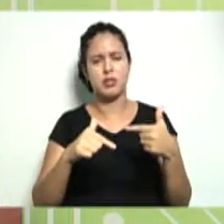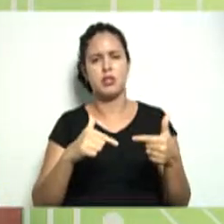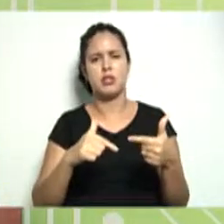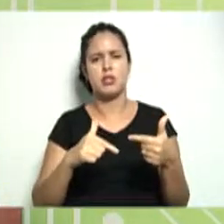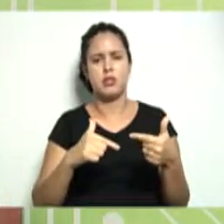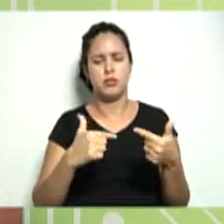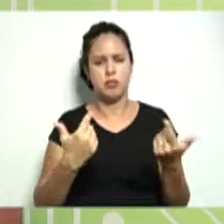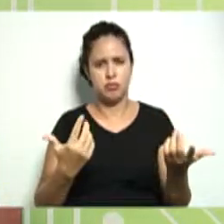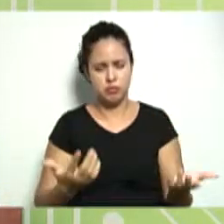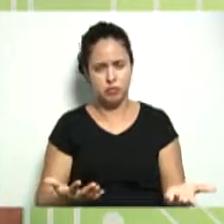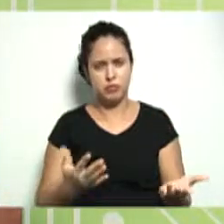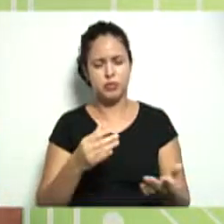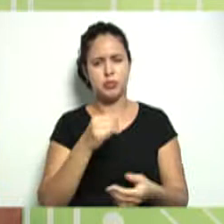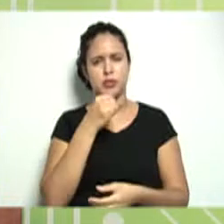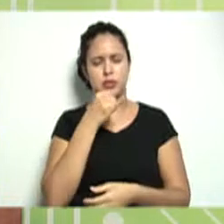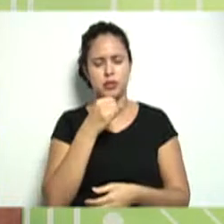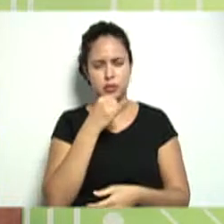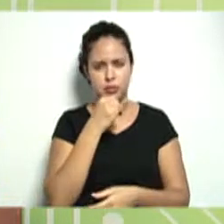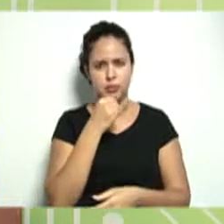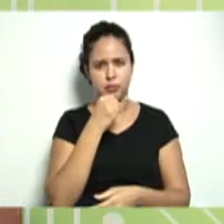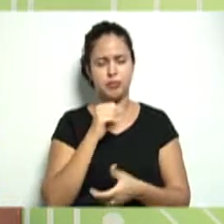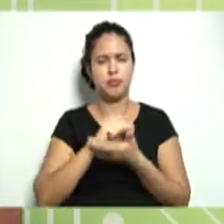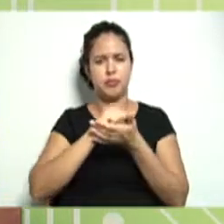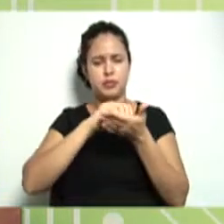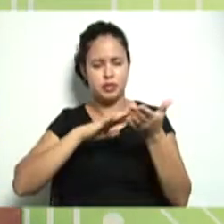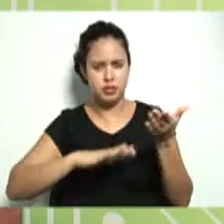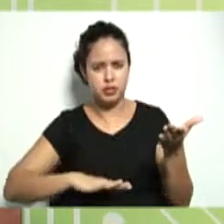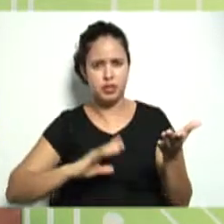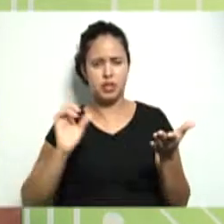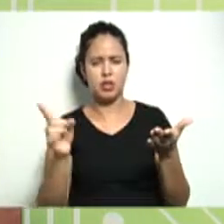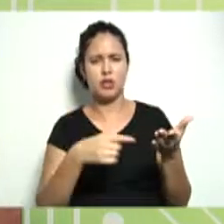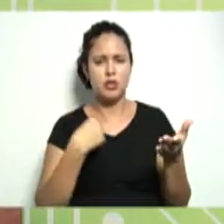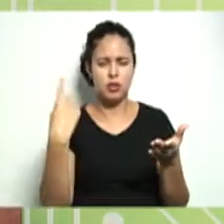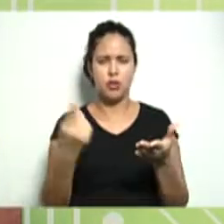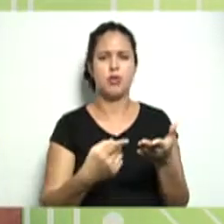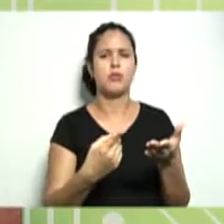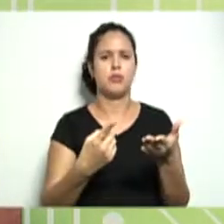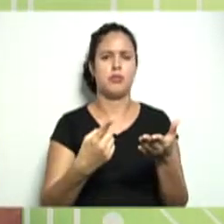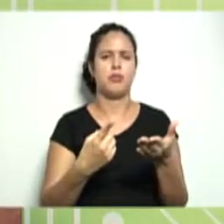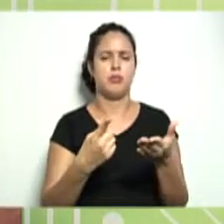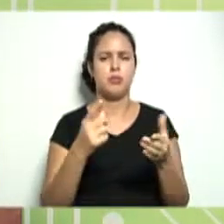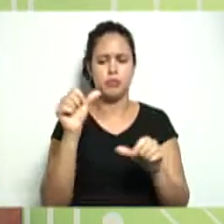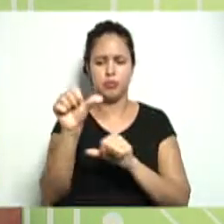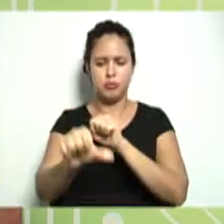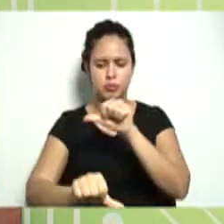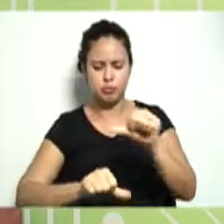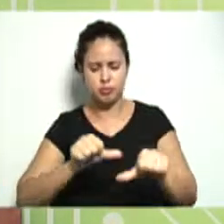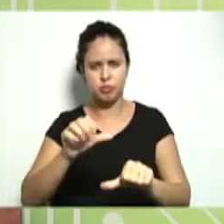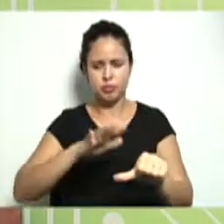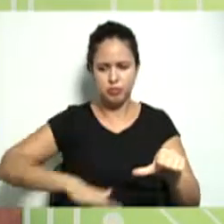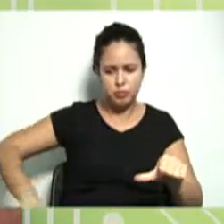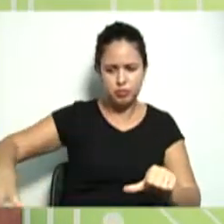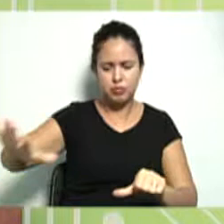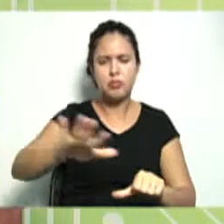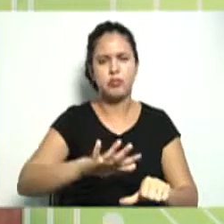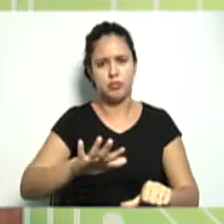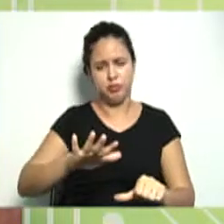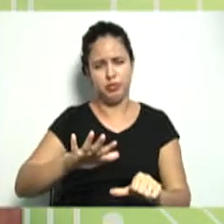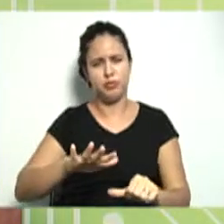de trabalho como aquela atividade pela qual nós interferimos no meio para satisfazer as nossas